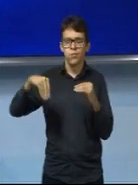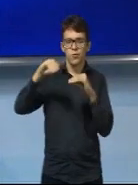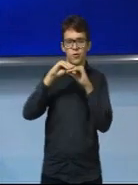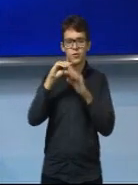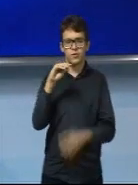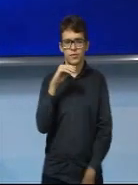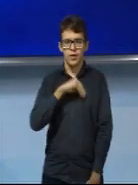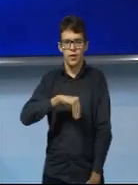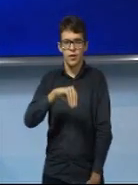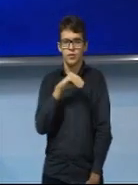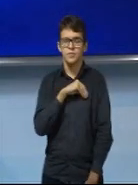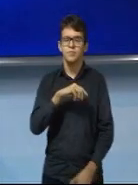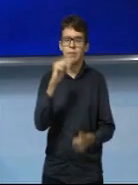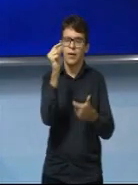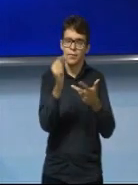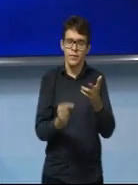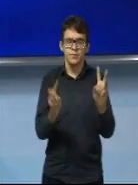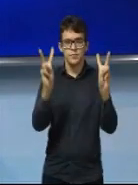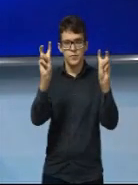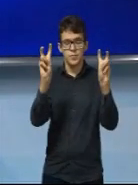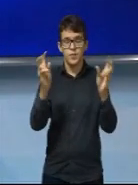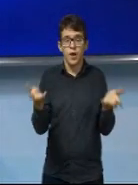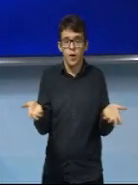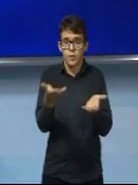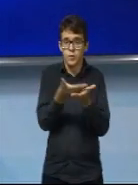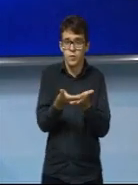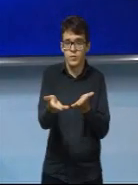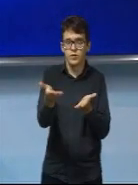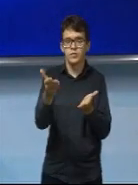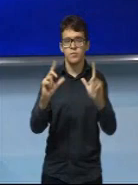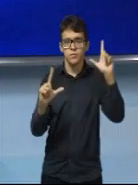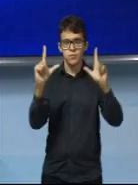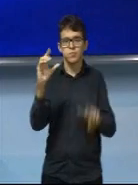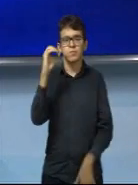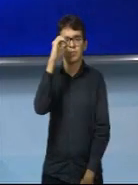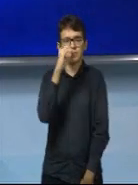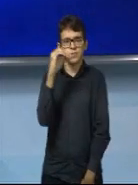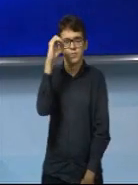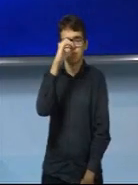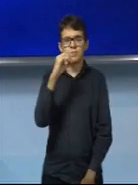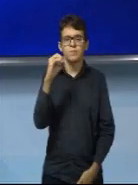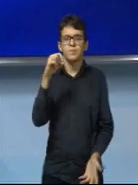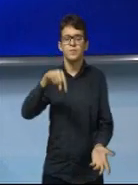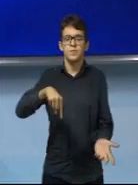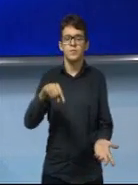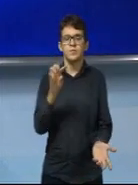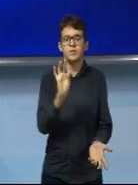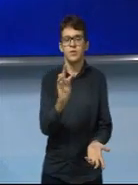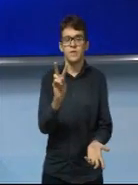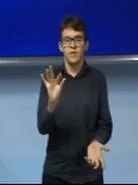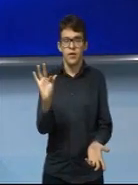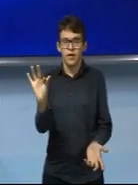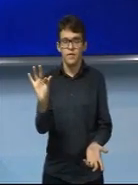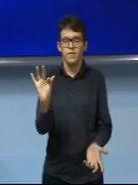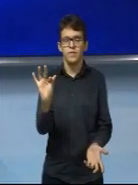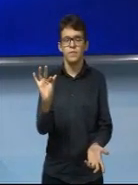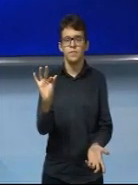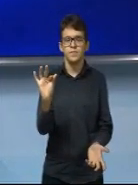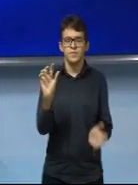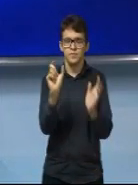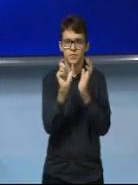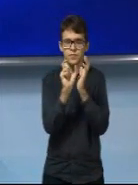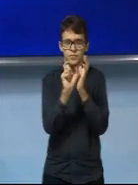para discutirmos estes e outros assuntos que estamos iniciando mais uma edição do programa Observatório pela TV Fortaleza, canal 6 da Multiplay,